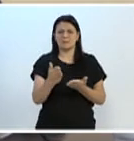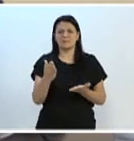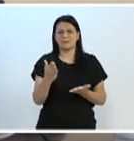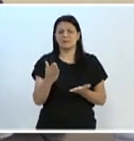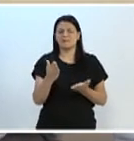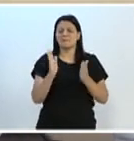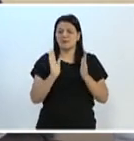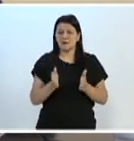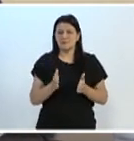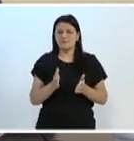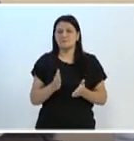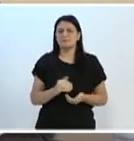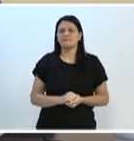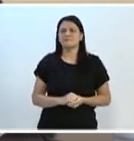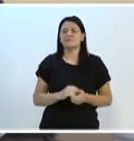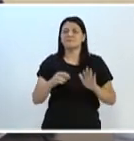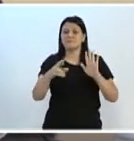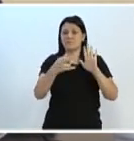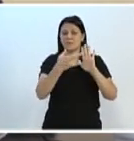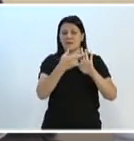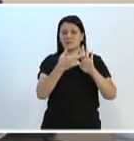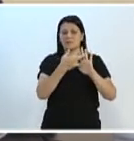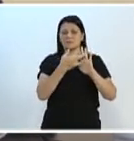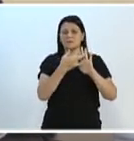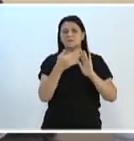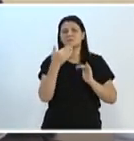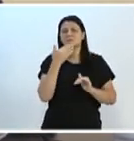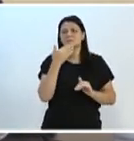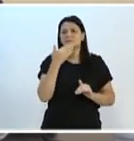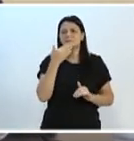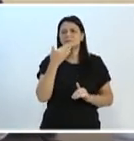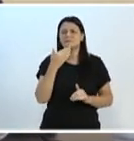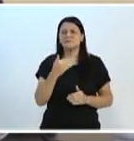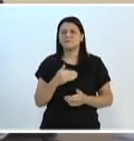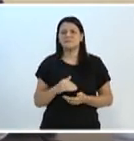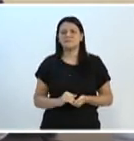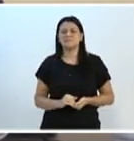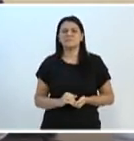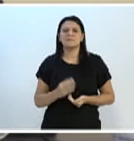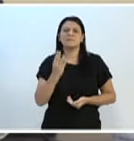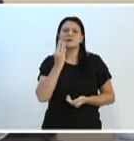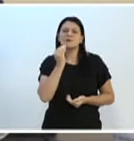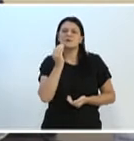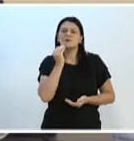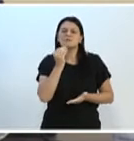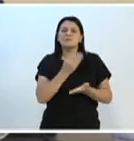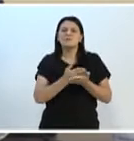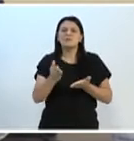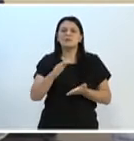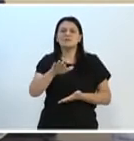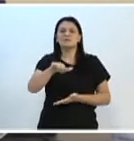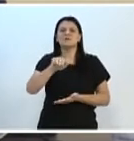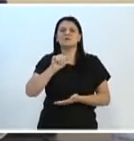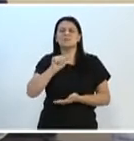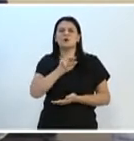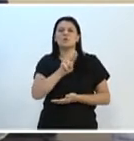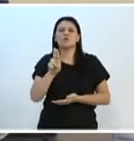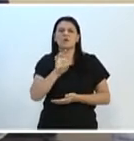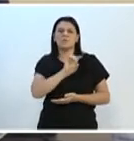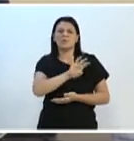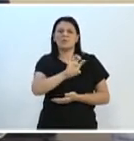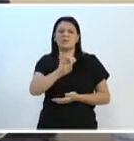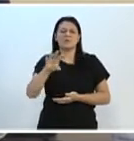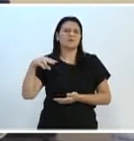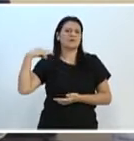nesse instante, conforme o regimento, solicito ao secretário Gilson que dê início à chamada dos vereadores para a votação e